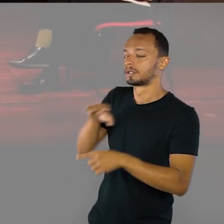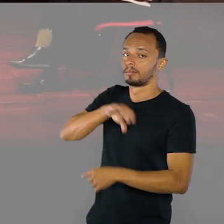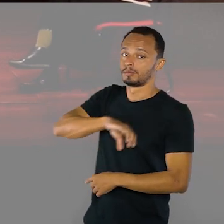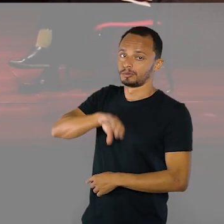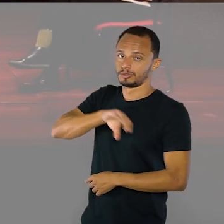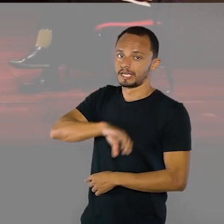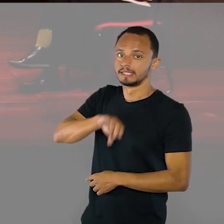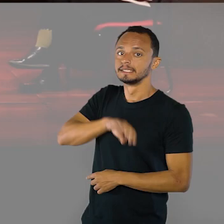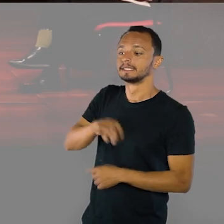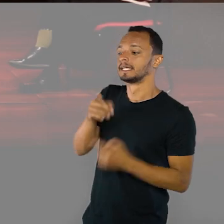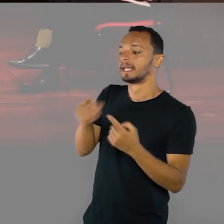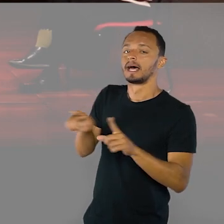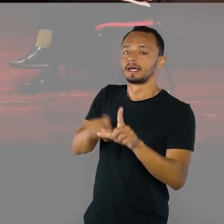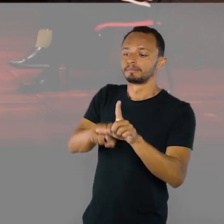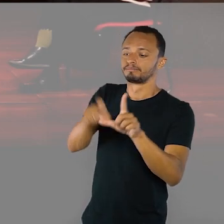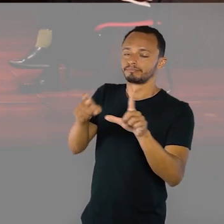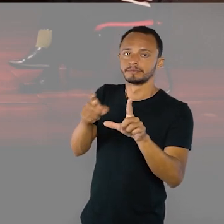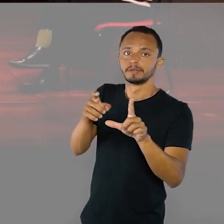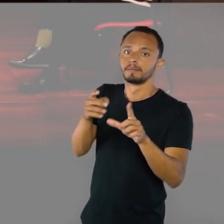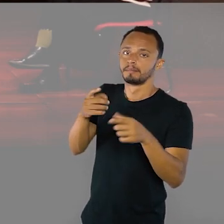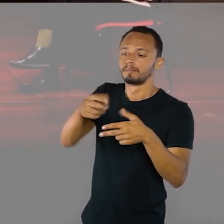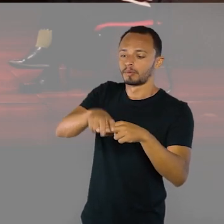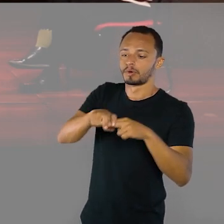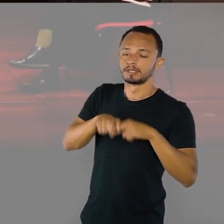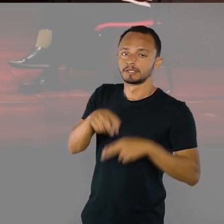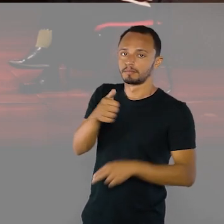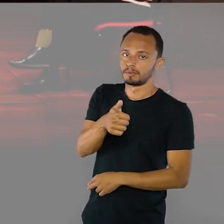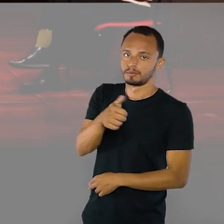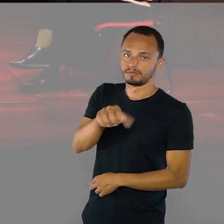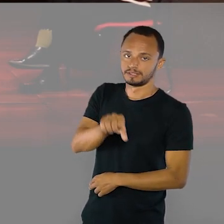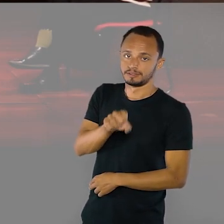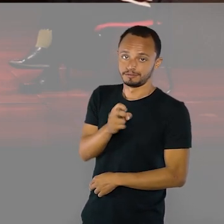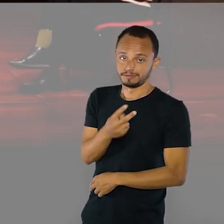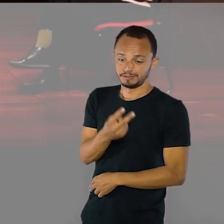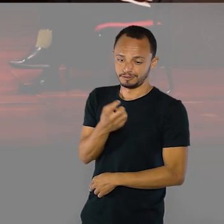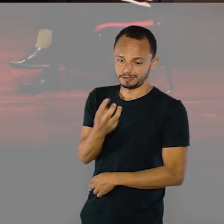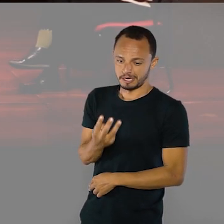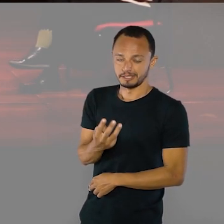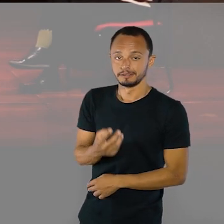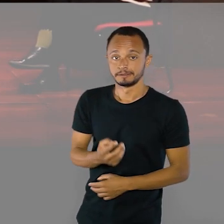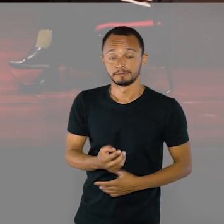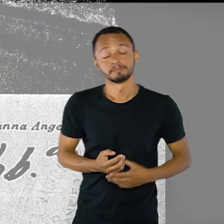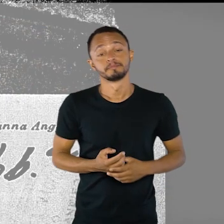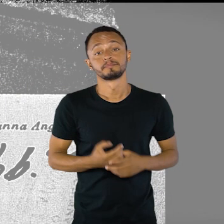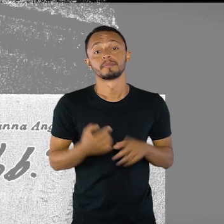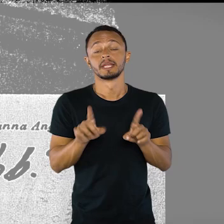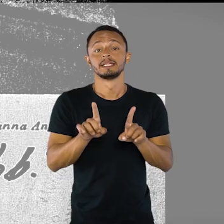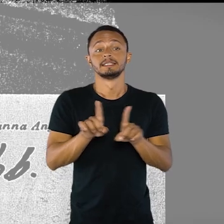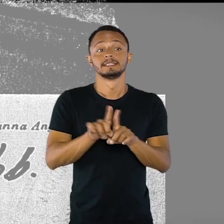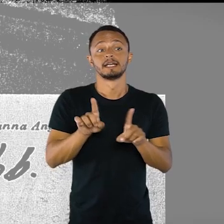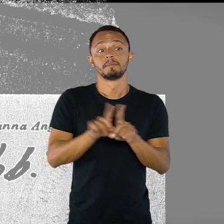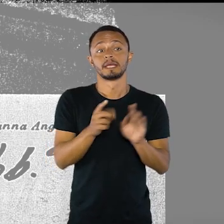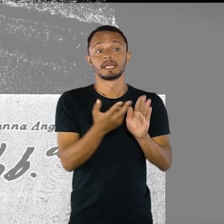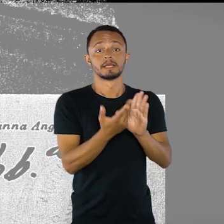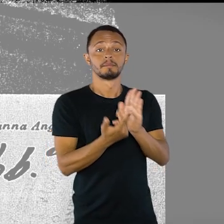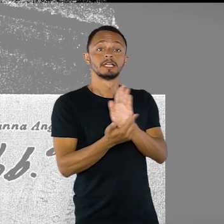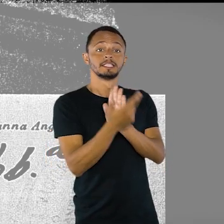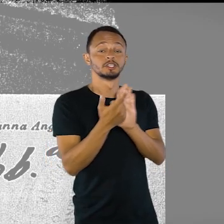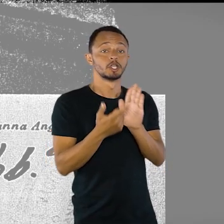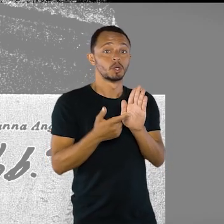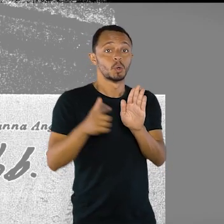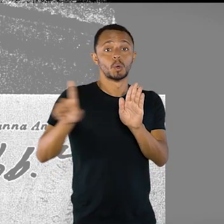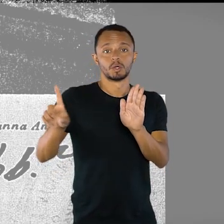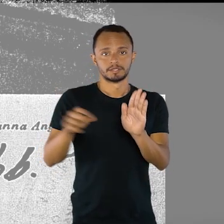convento da Lapa, rememorado aqui em 1923. Uma próxima imagem também, enfim, representa Joana